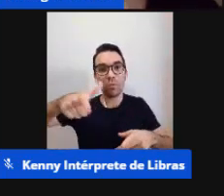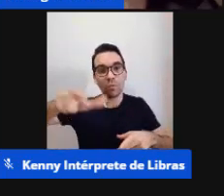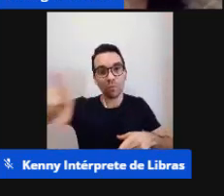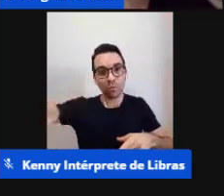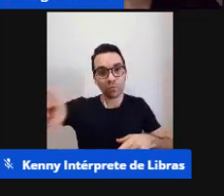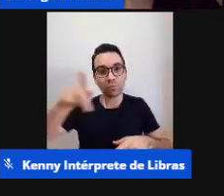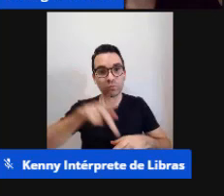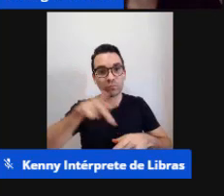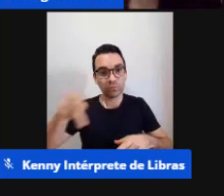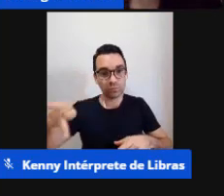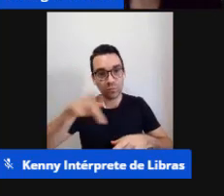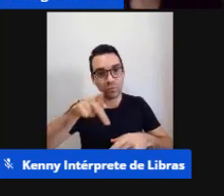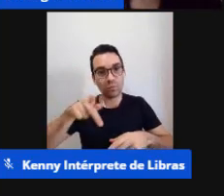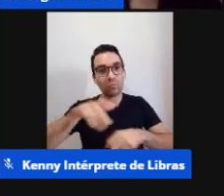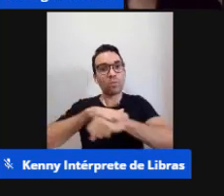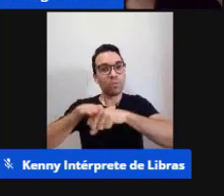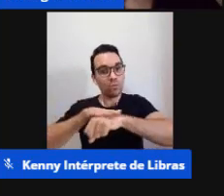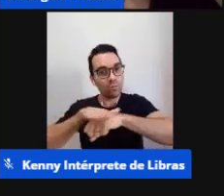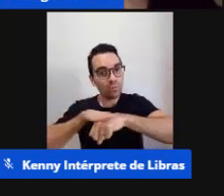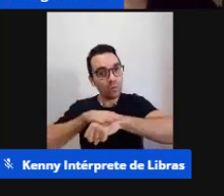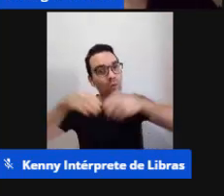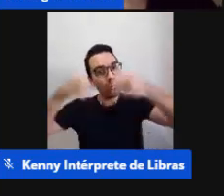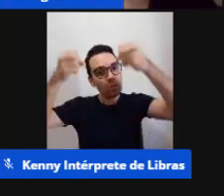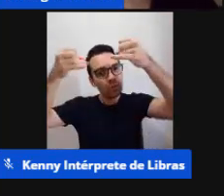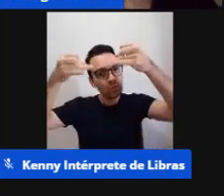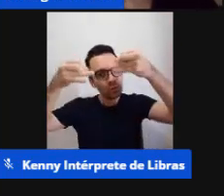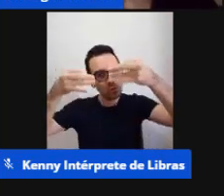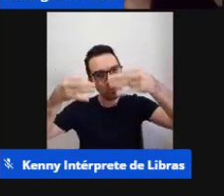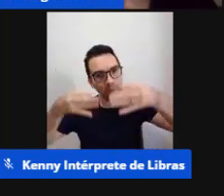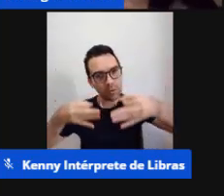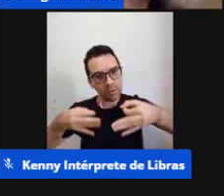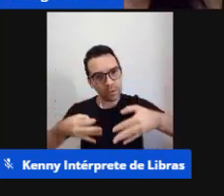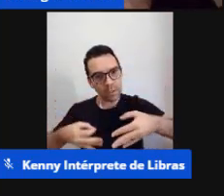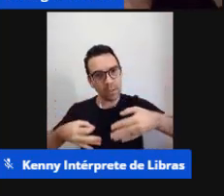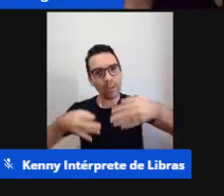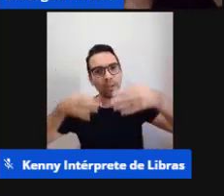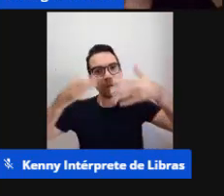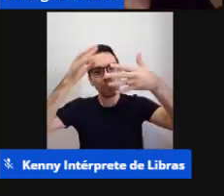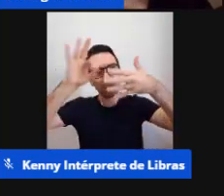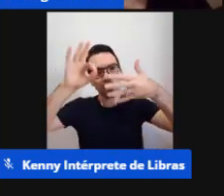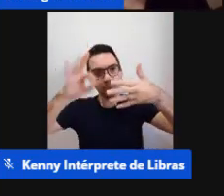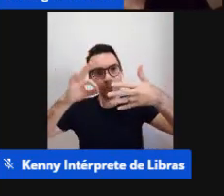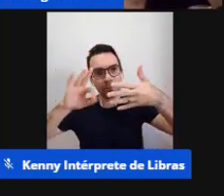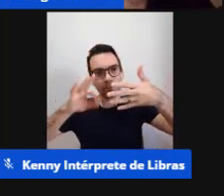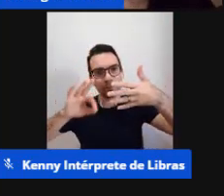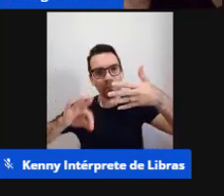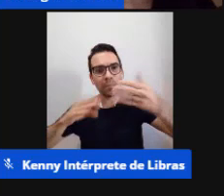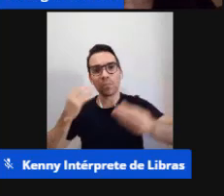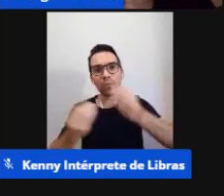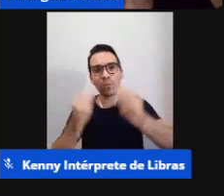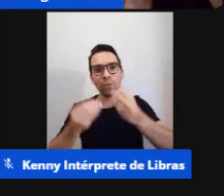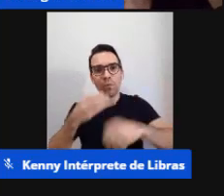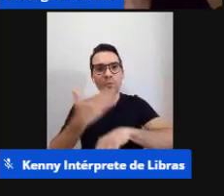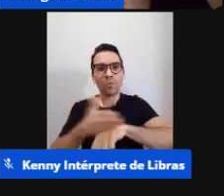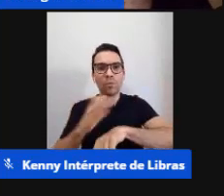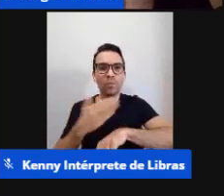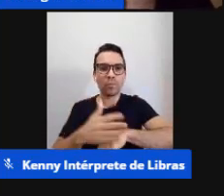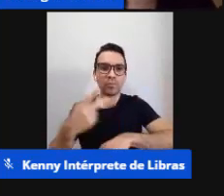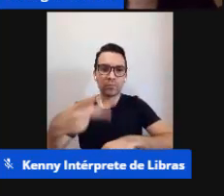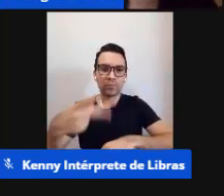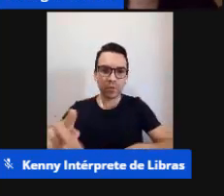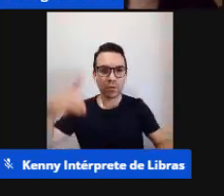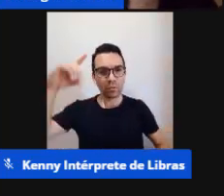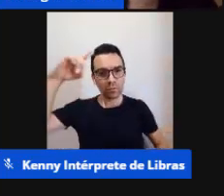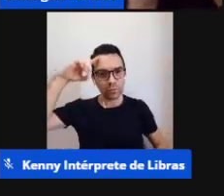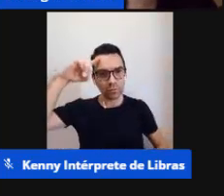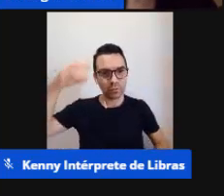conversar, falar sobre, não só mostrar, mas também falar como que é a sua prática, como que é seu dia a dia. Nós temos gente